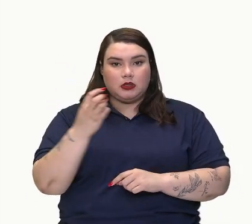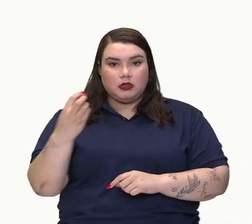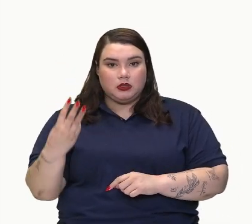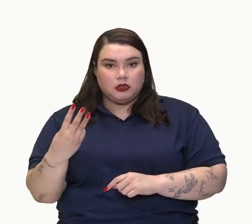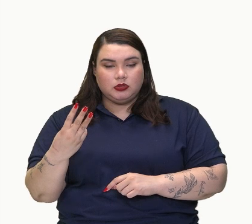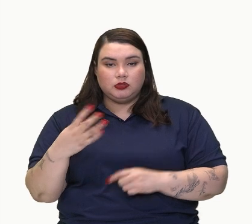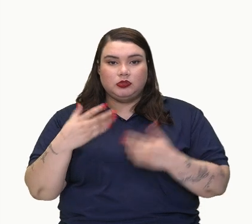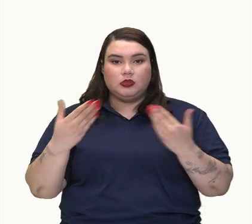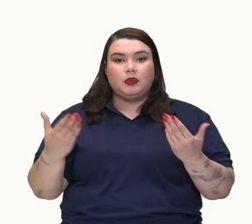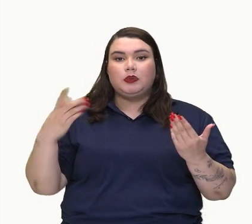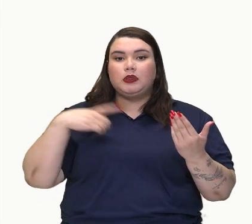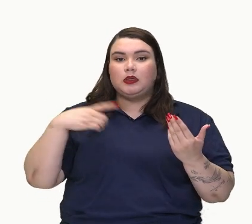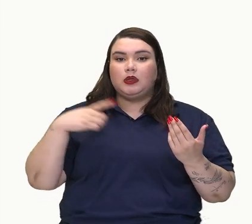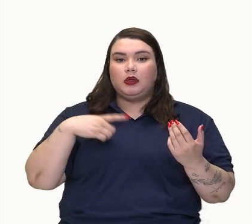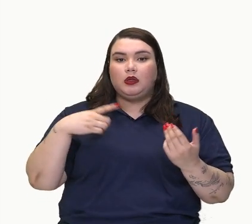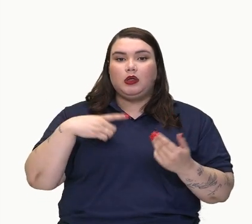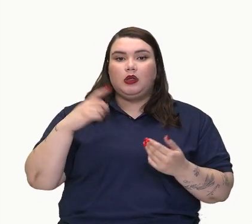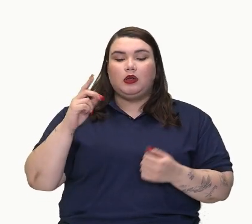e eu tivesse,